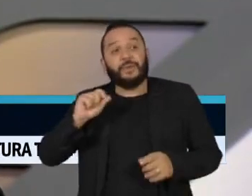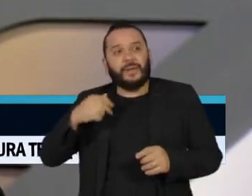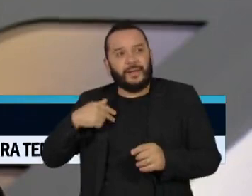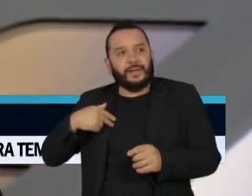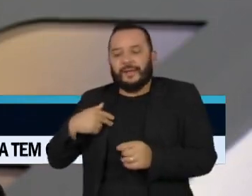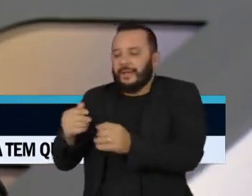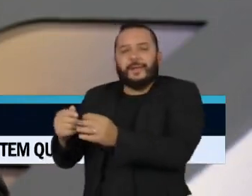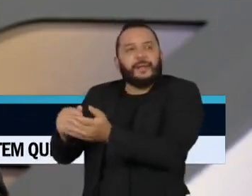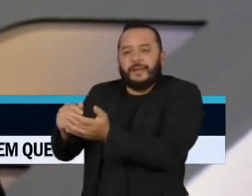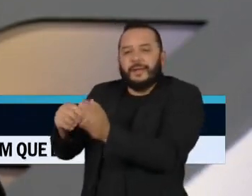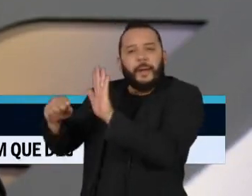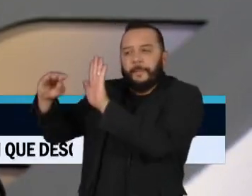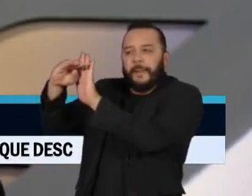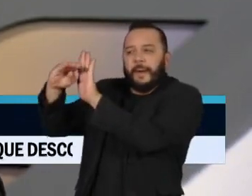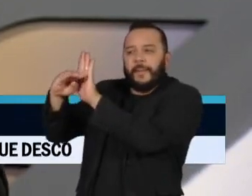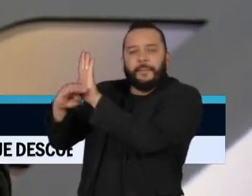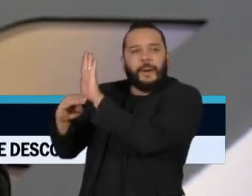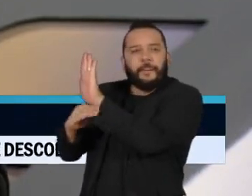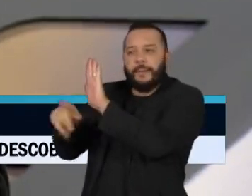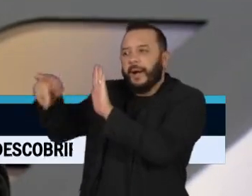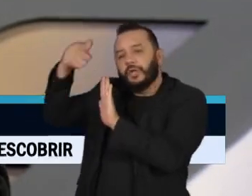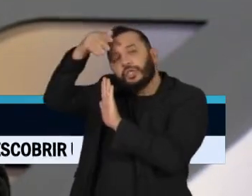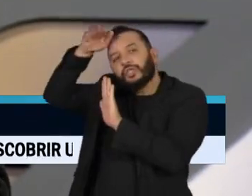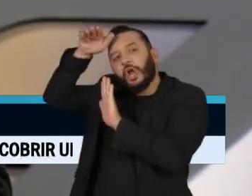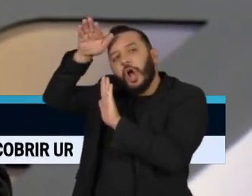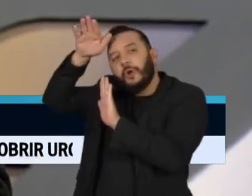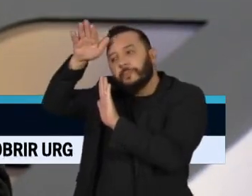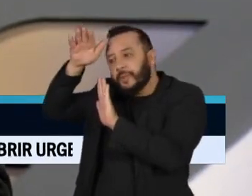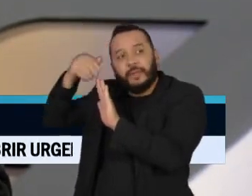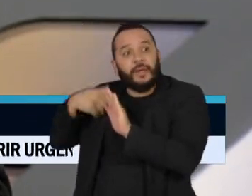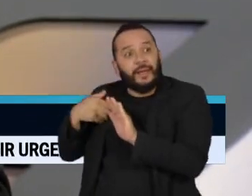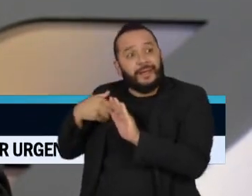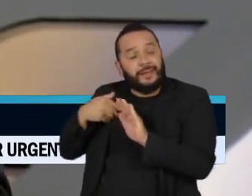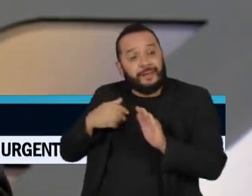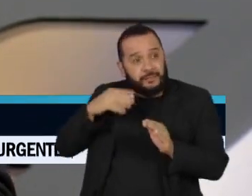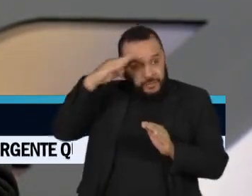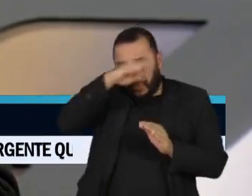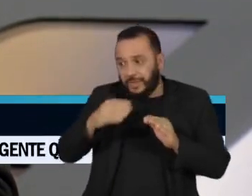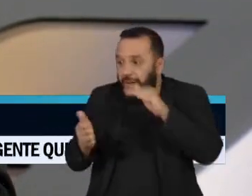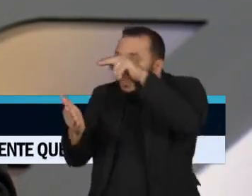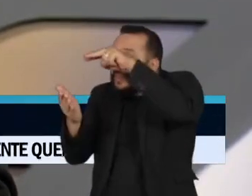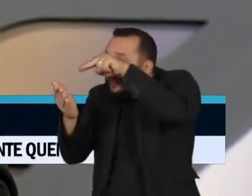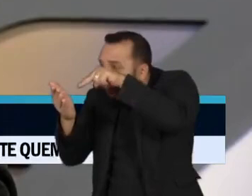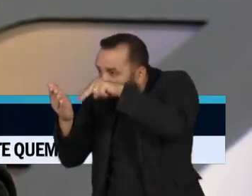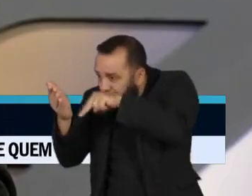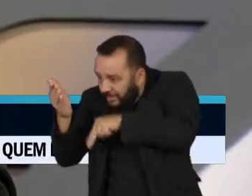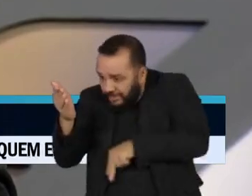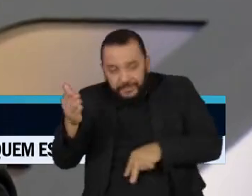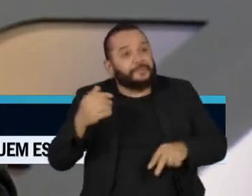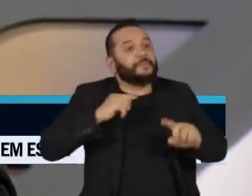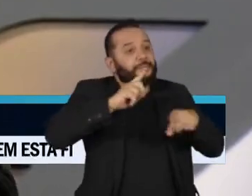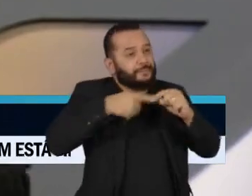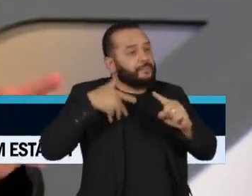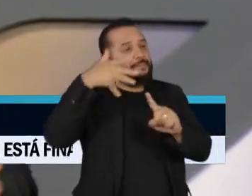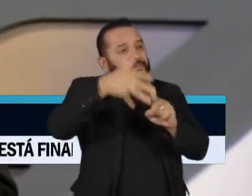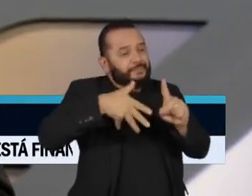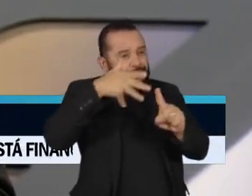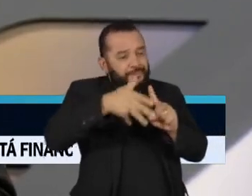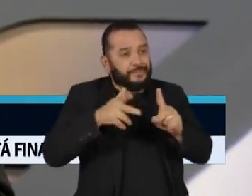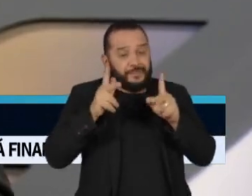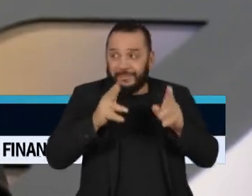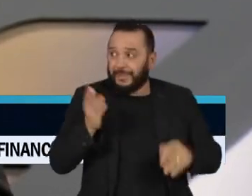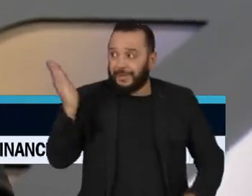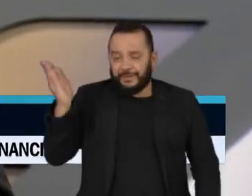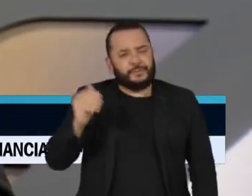essa entrou nessa lógica de vitimização muito cedo depois de perder o mandato porém com uma diferença como